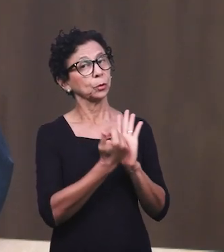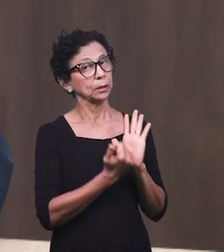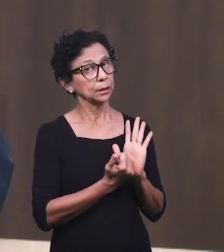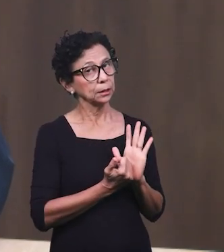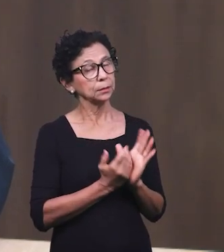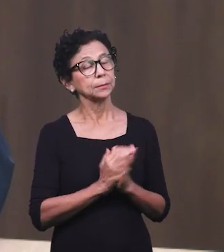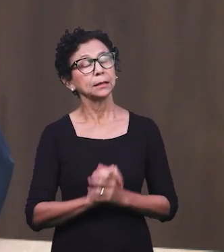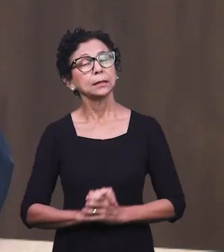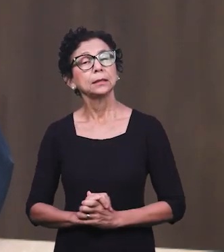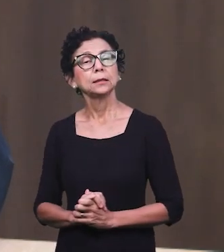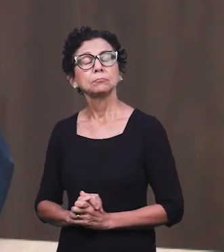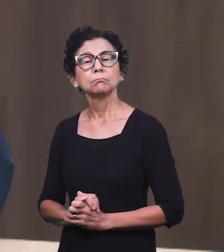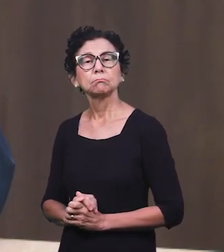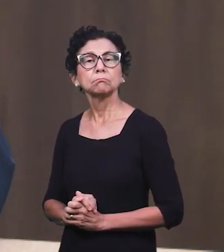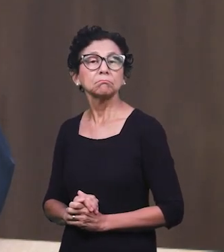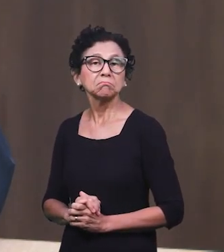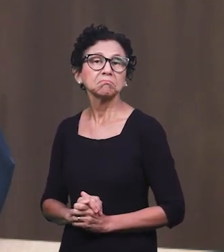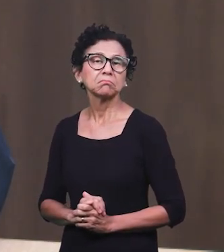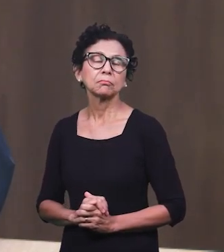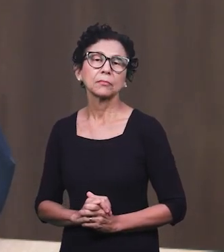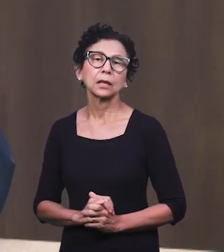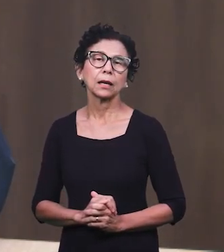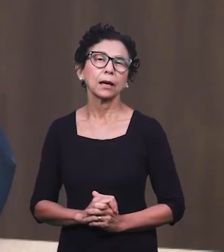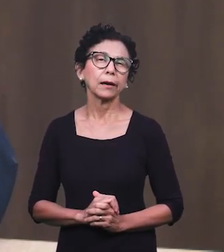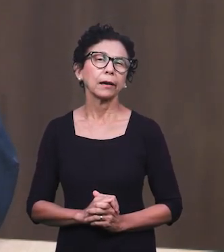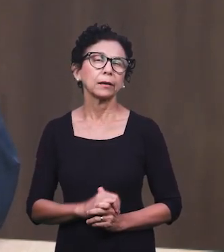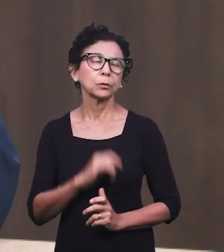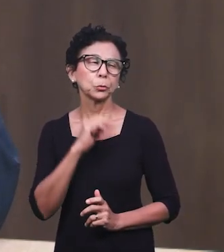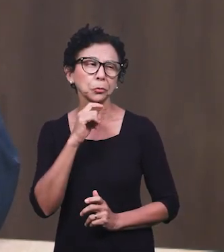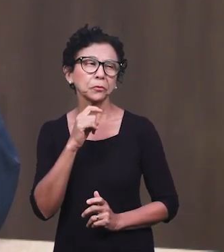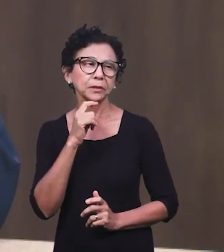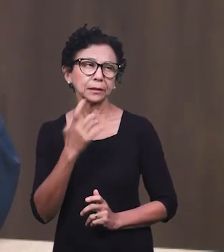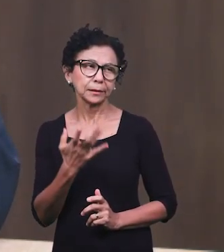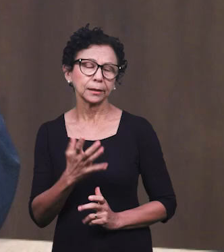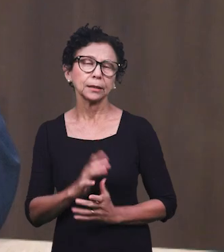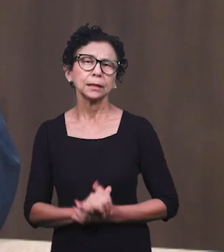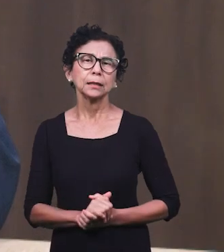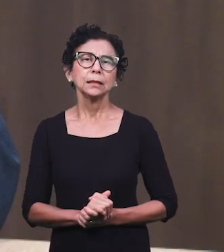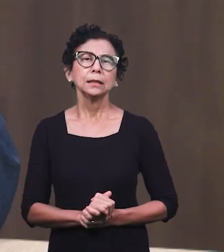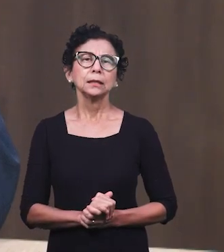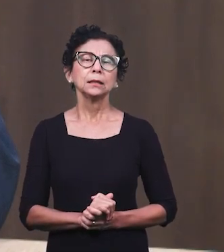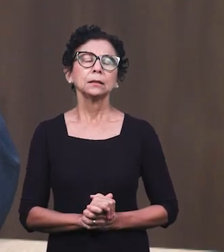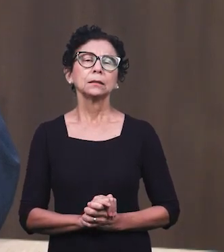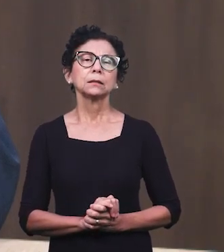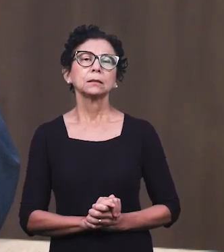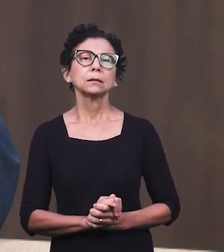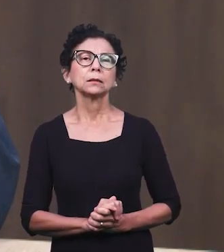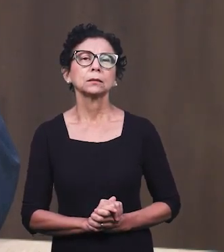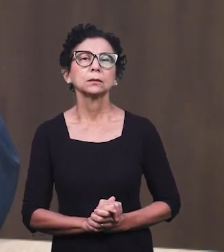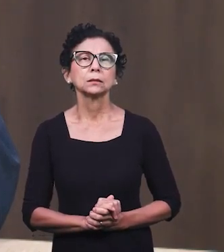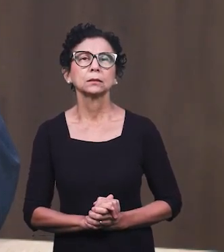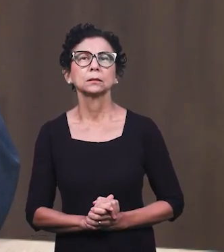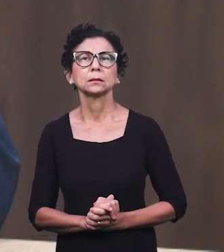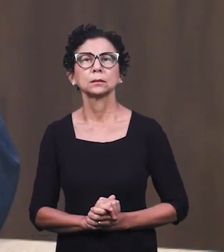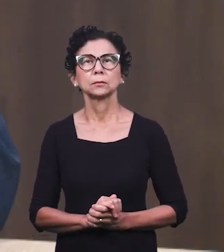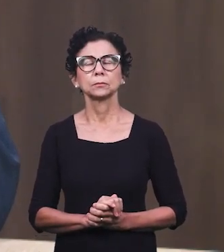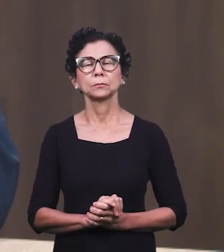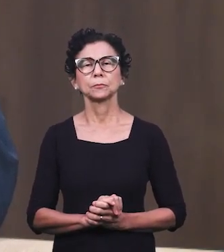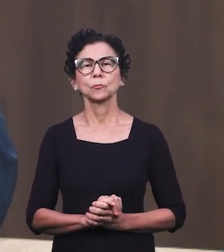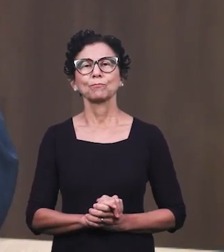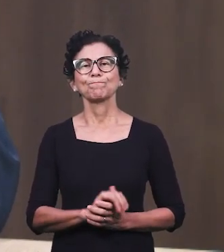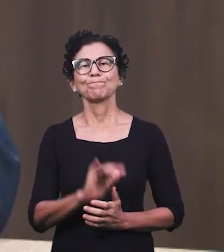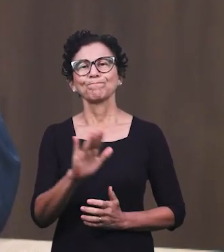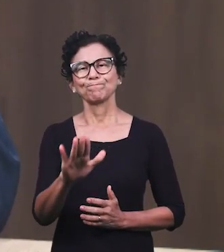desse programa, a nossa audiência, eles têm, né? Quais são de fato os problemas gerados por uma